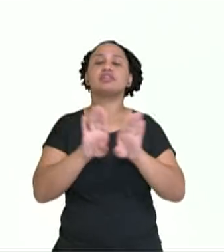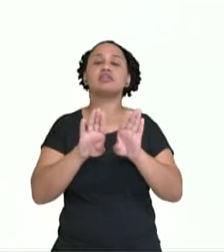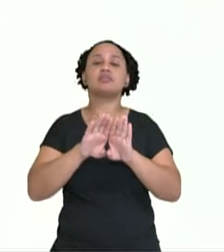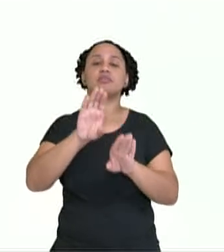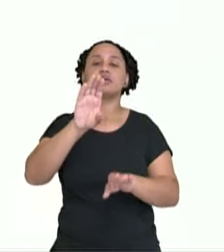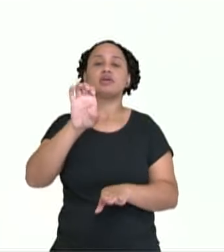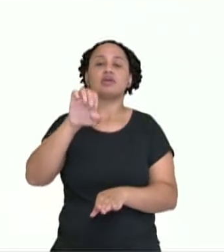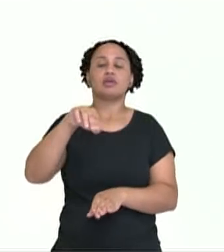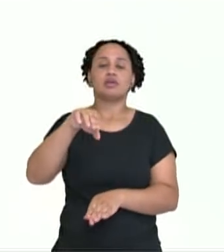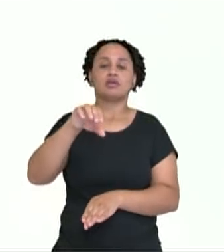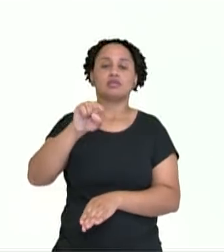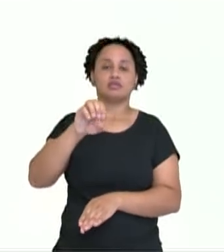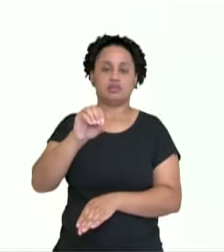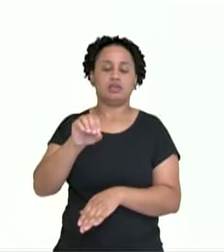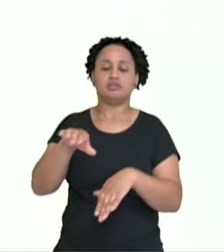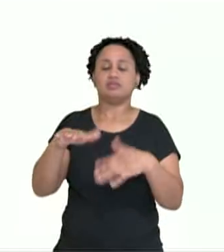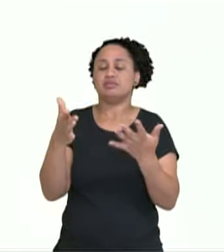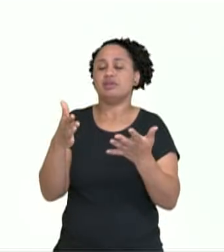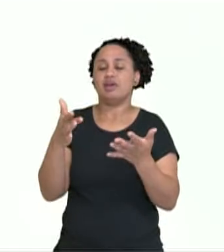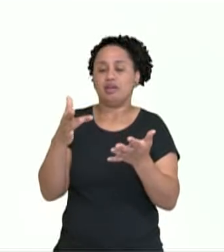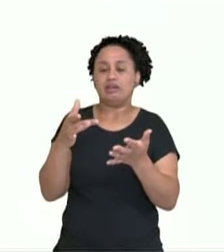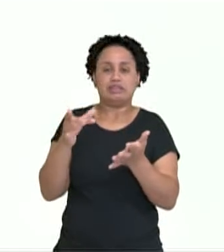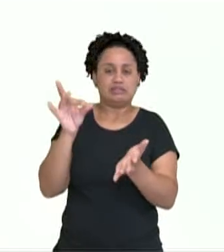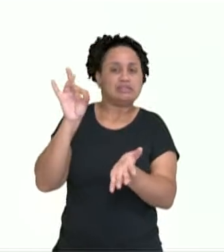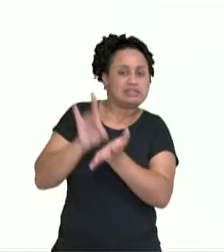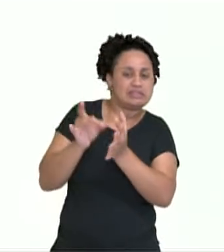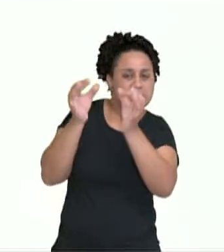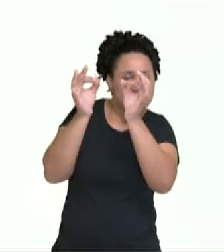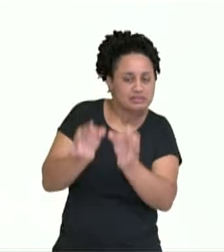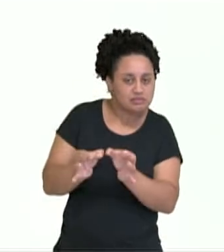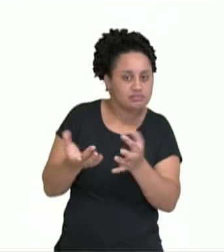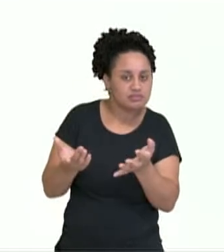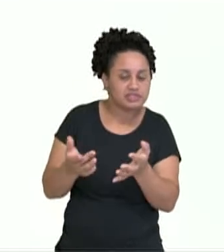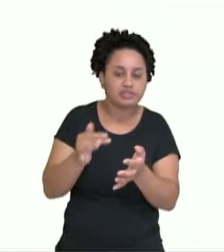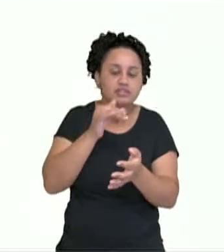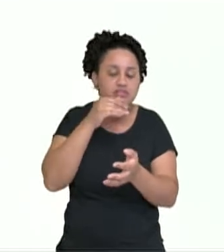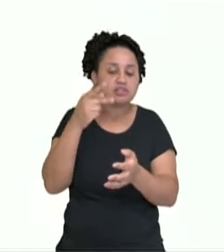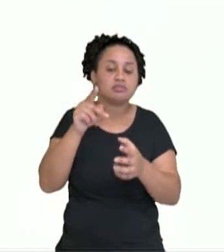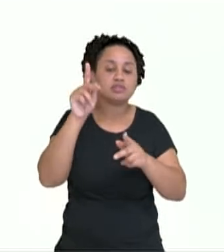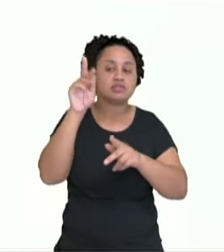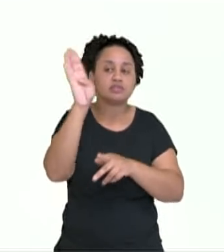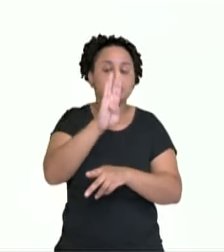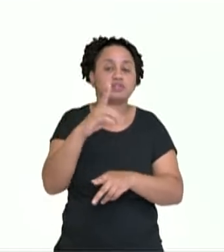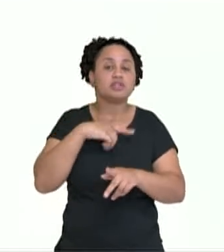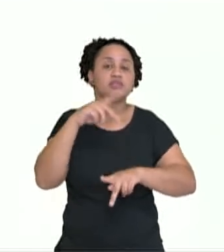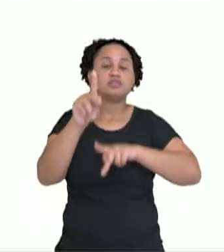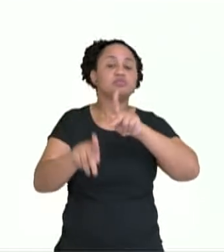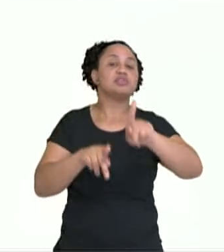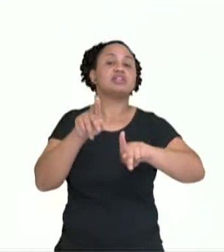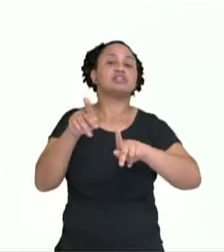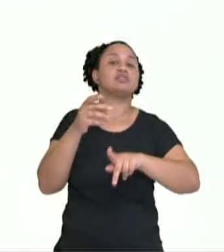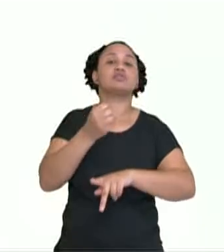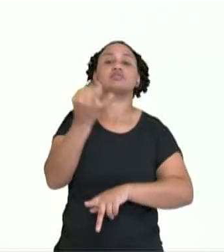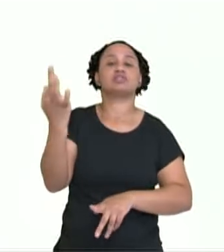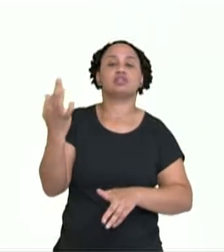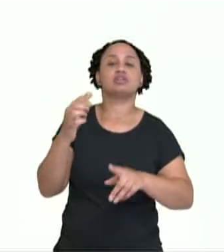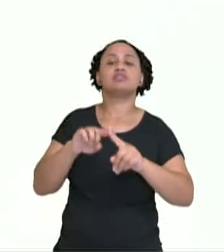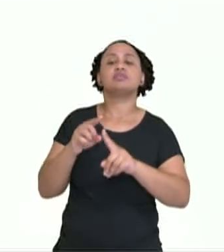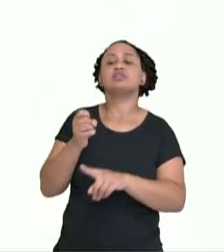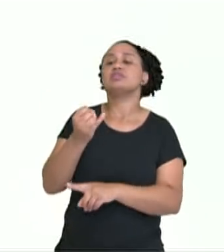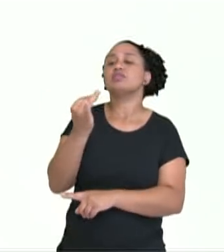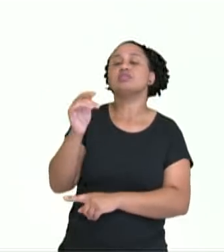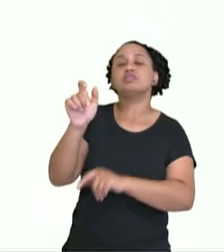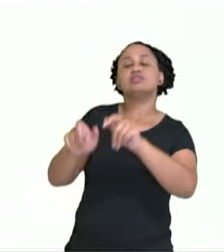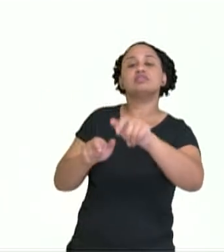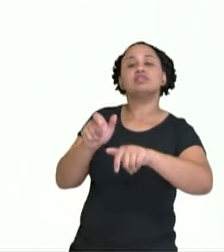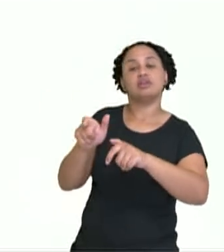ele é exato? Né? No Brasil, por exemplo, temos uma população X. Entretanto, né, quantas dessas pessoas, né, às